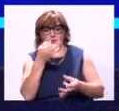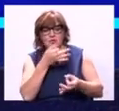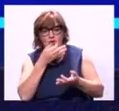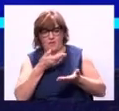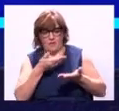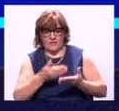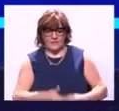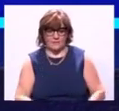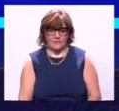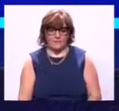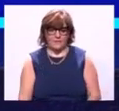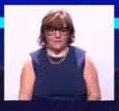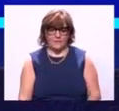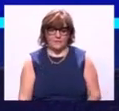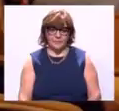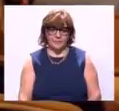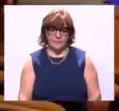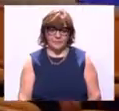conversa.